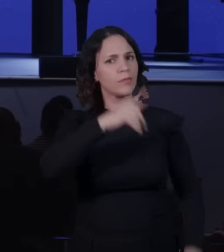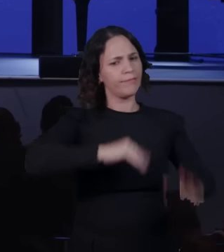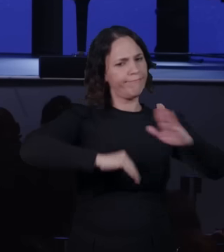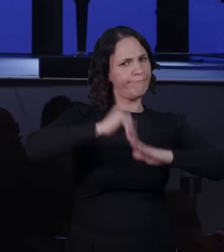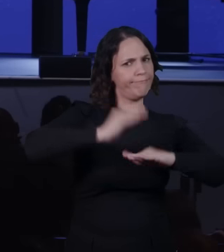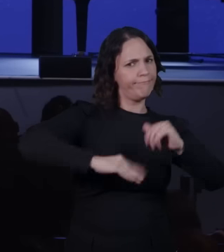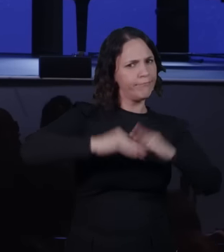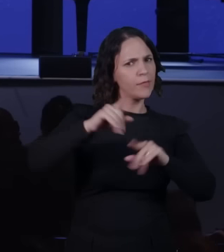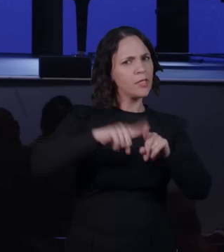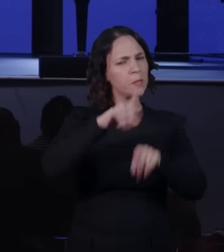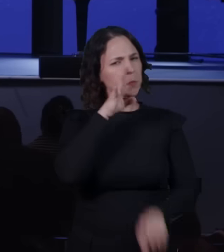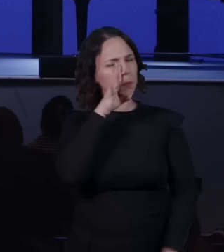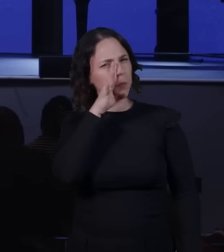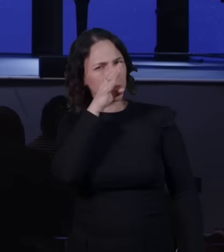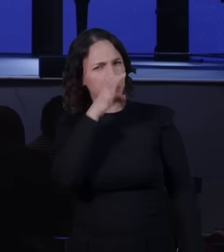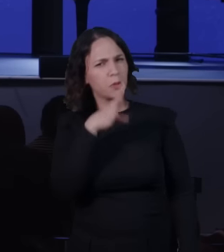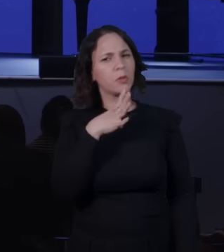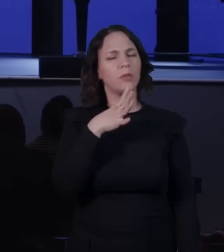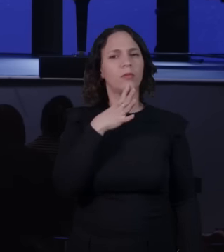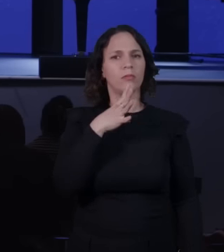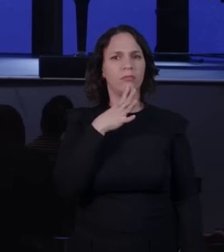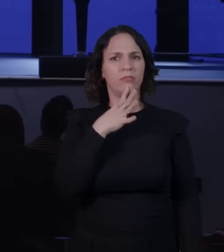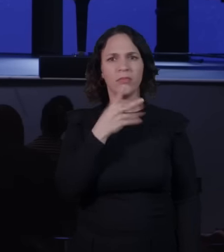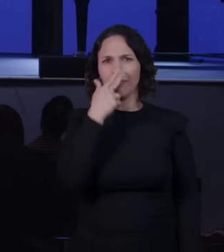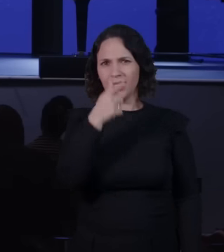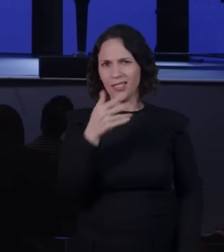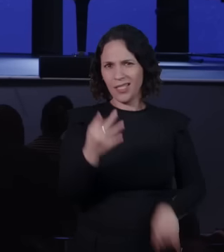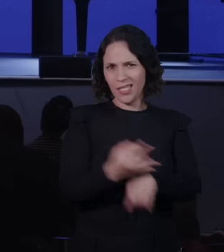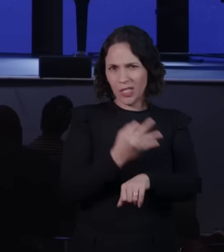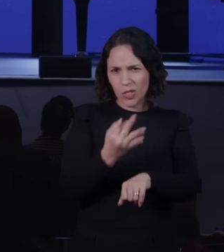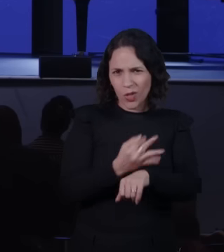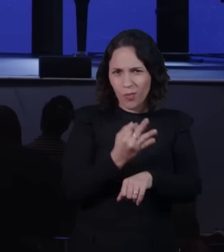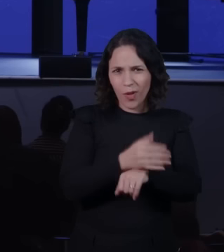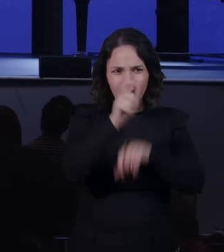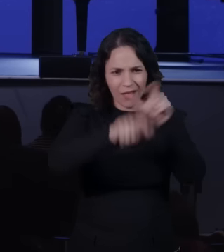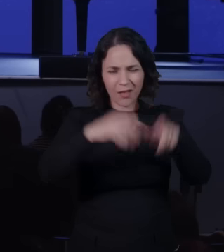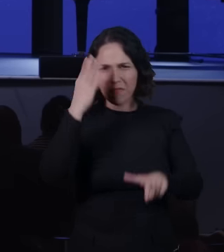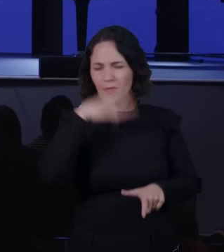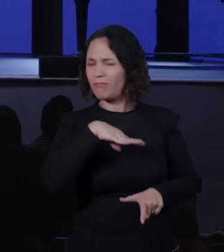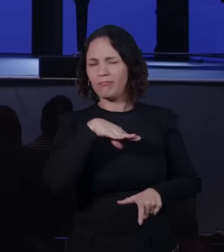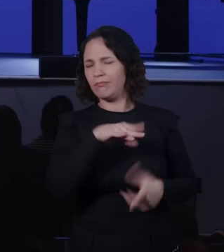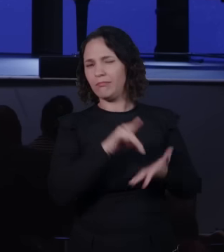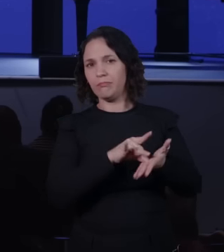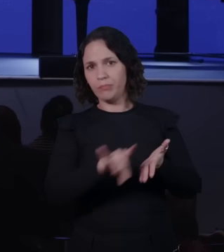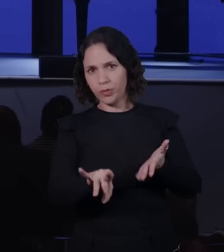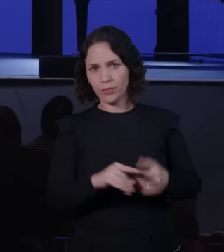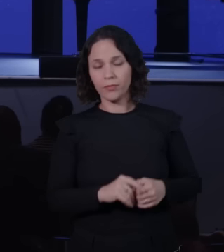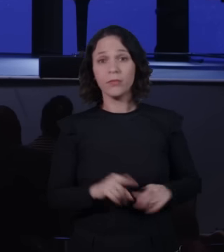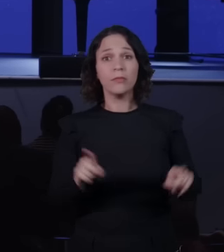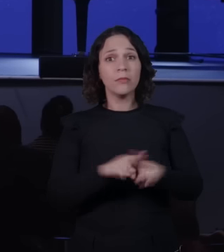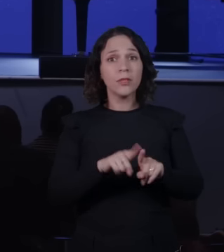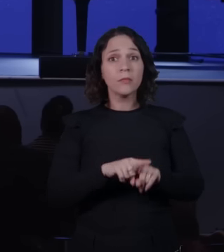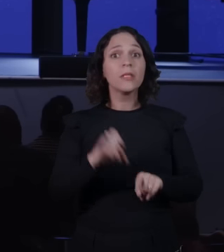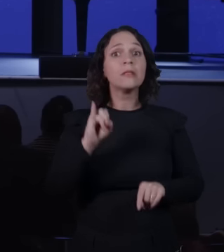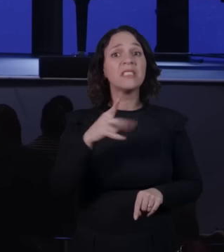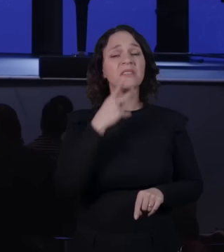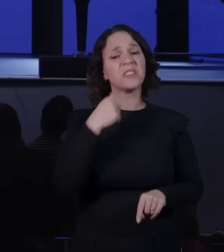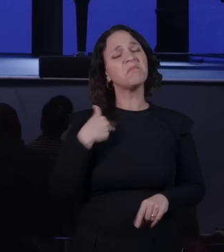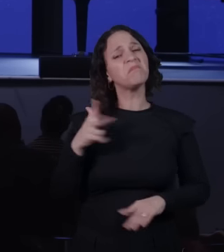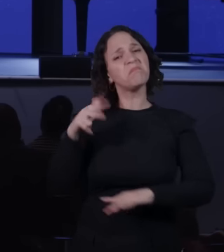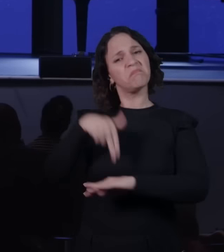como a tua perseverança, e que não podes suportar homens maus, e que puseste à prova os que a si mesmo se